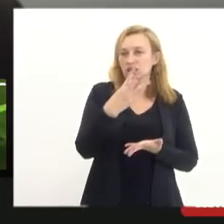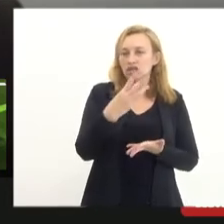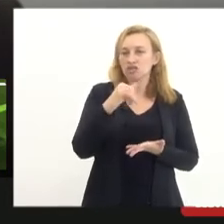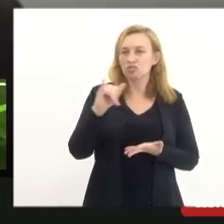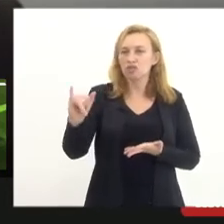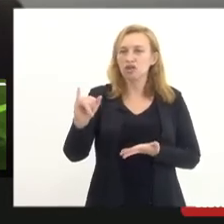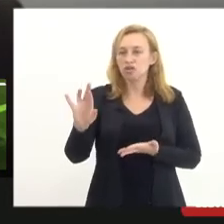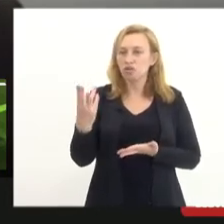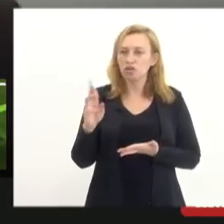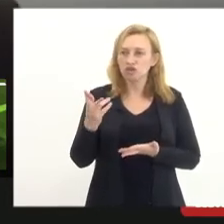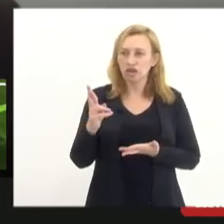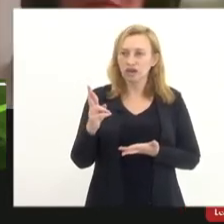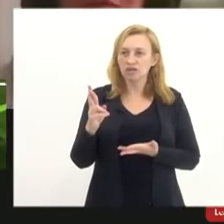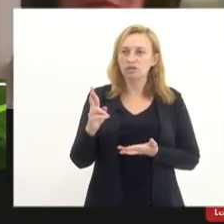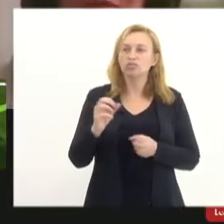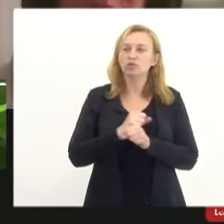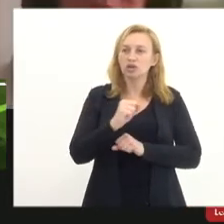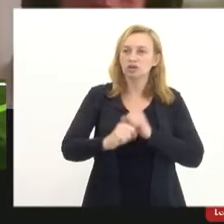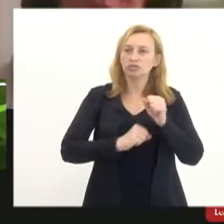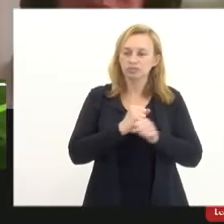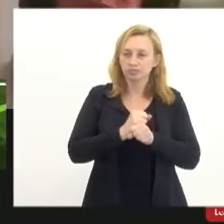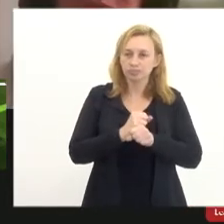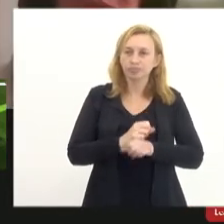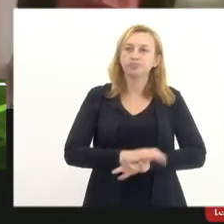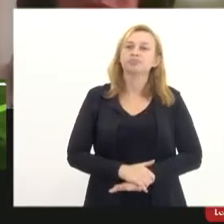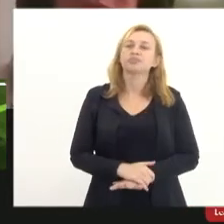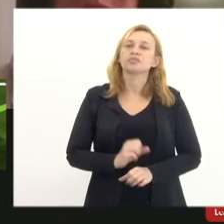bilhões de reais por ano.